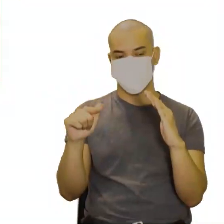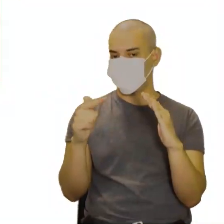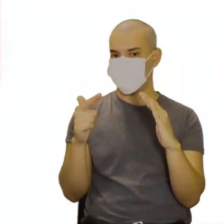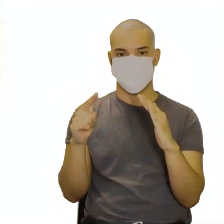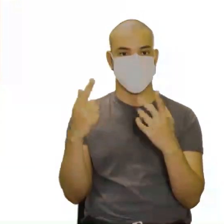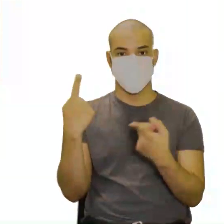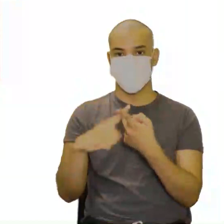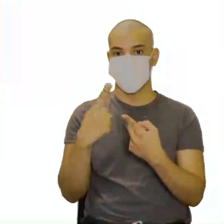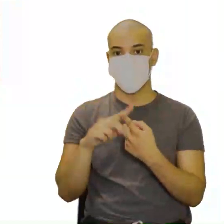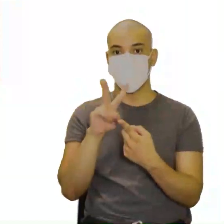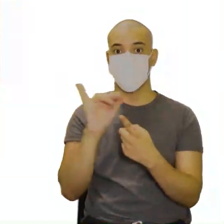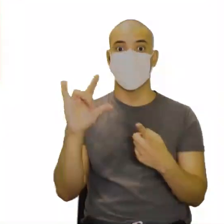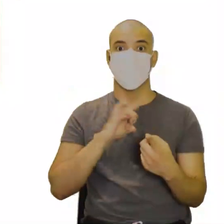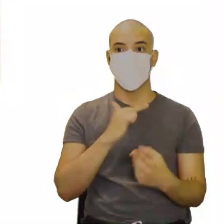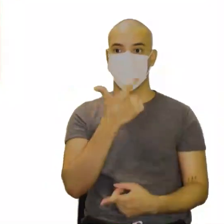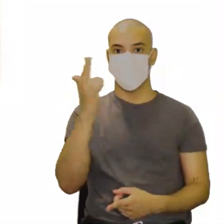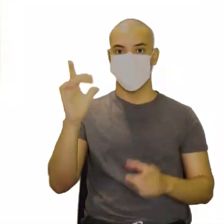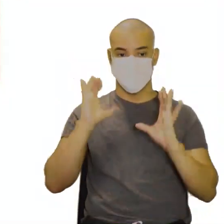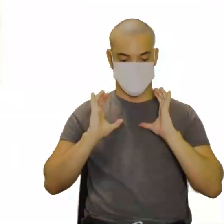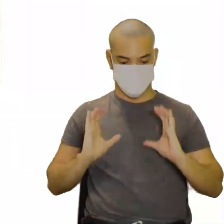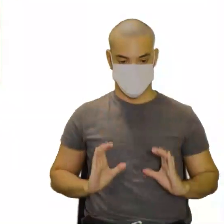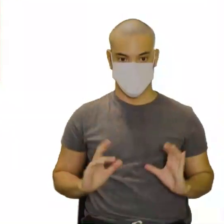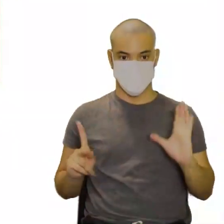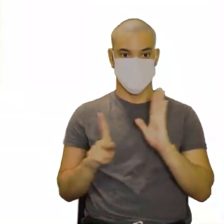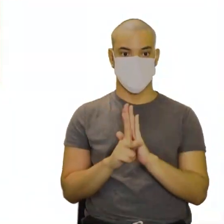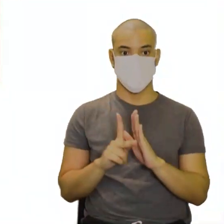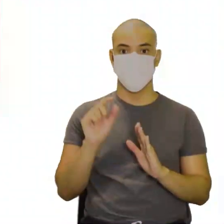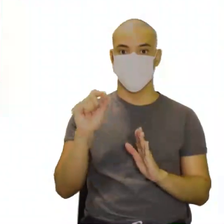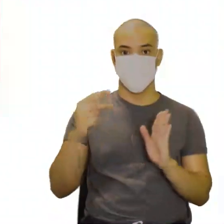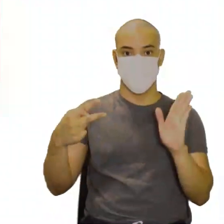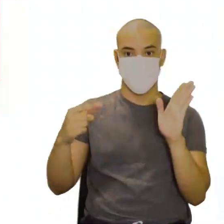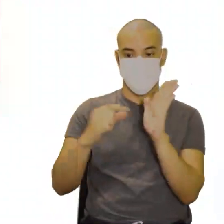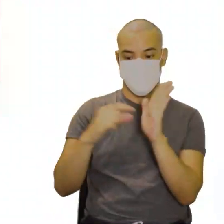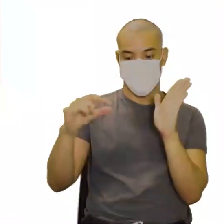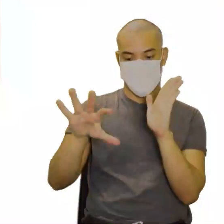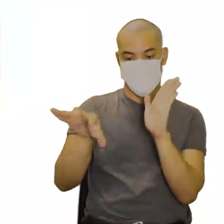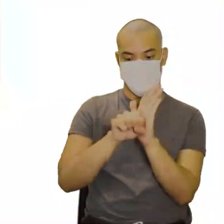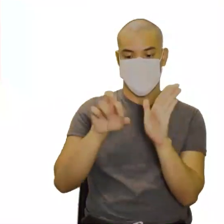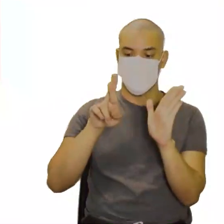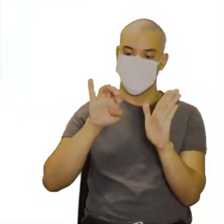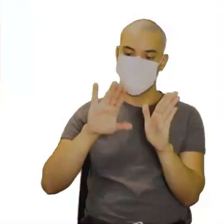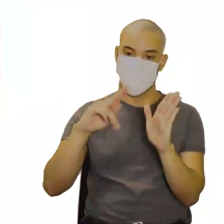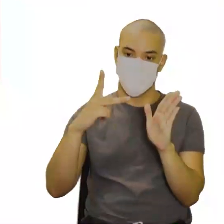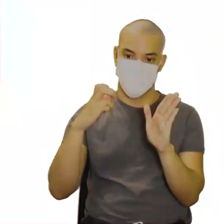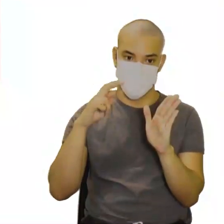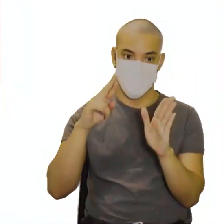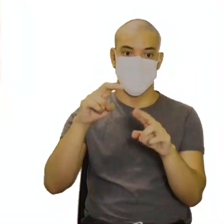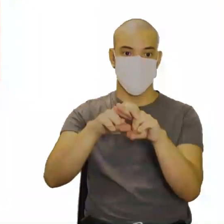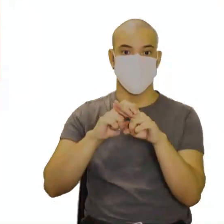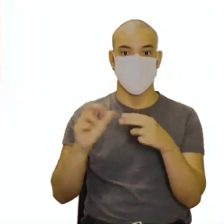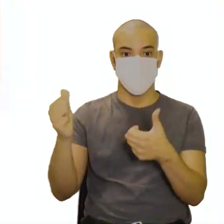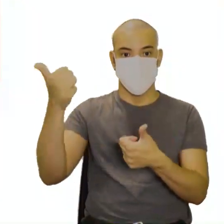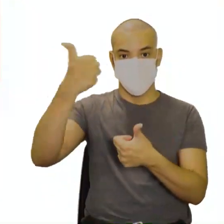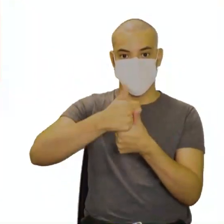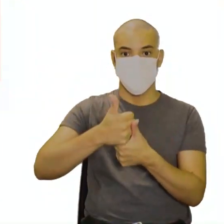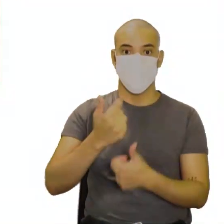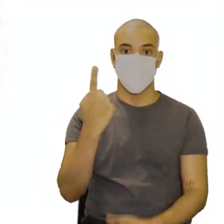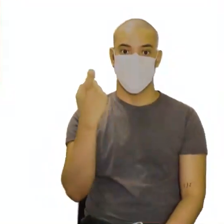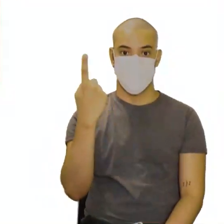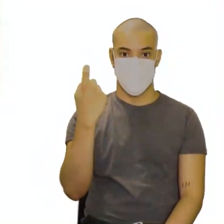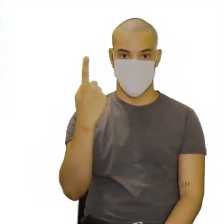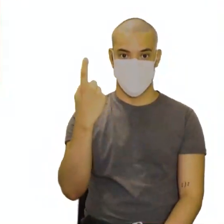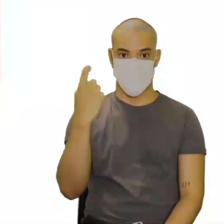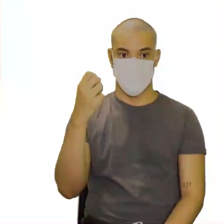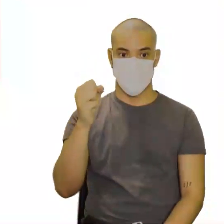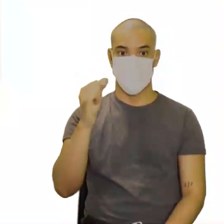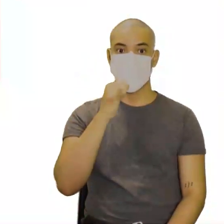vai se comportar como receptor. Então, aqui, o que eu posso fazer? Substituir também por um único gerador, onde eu